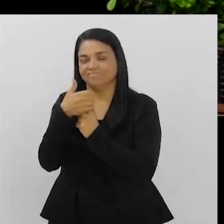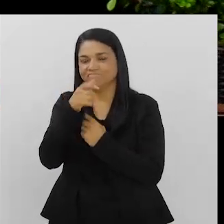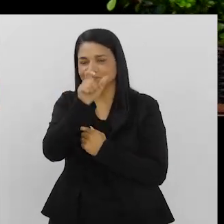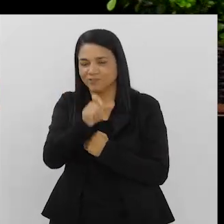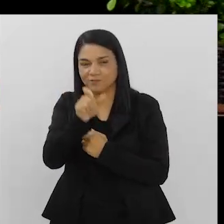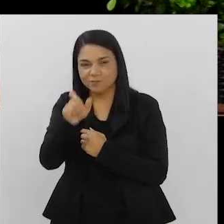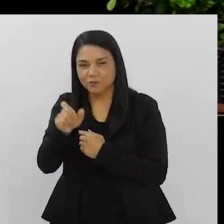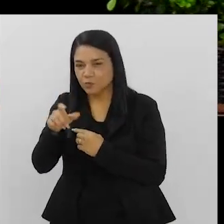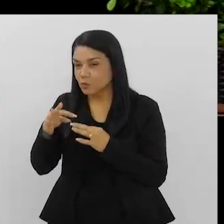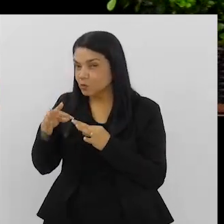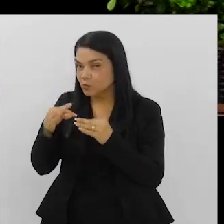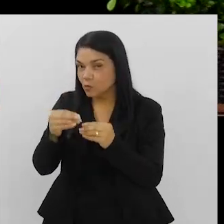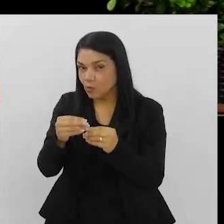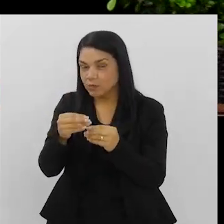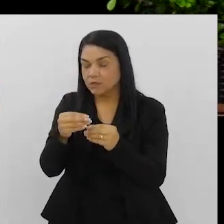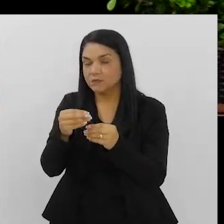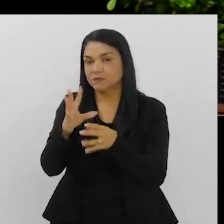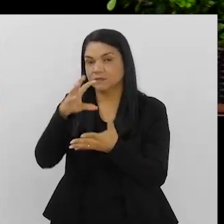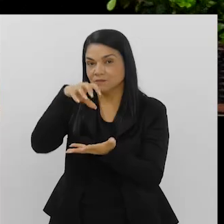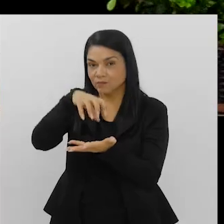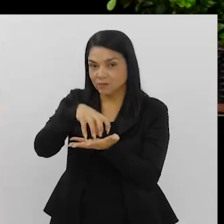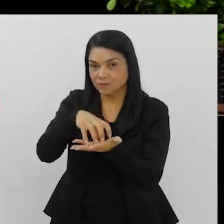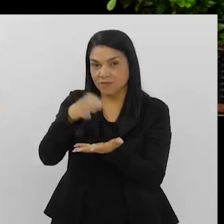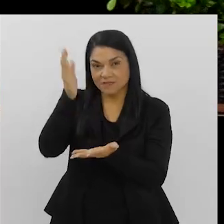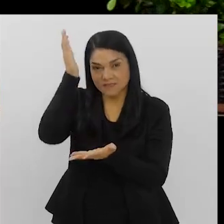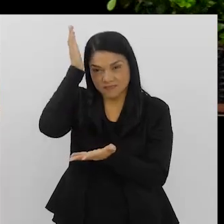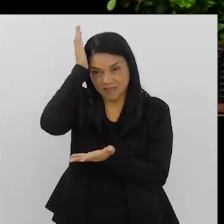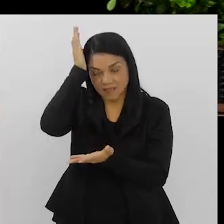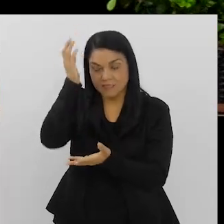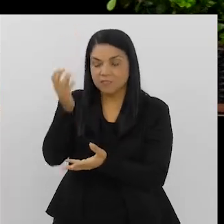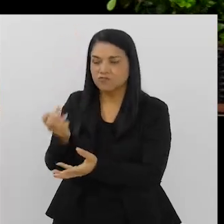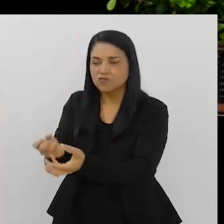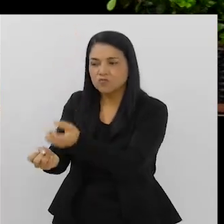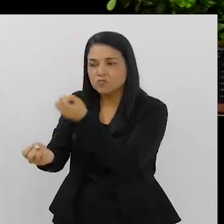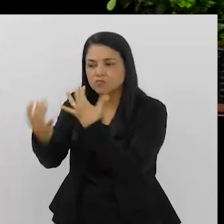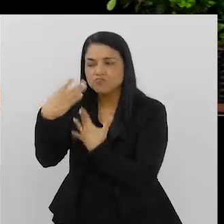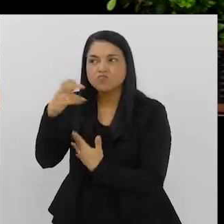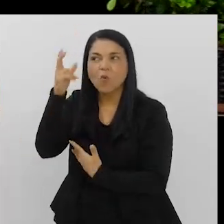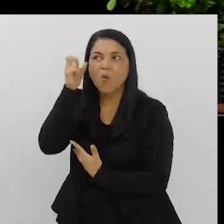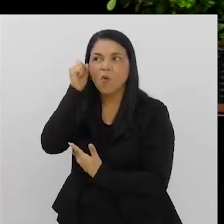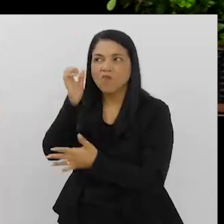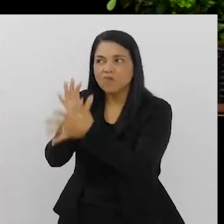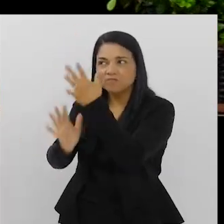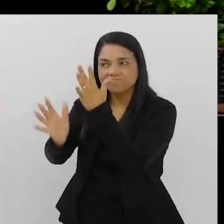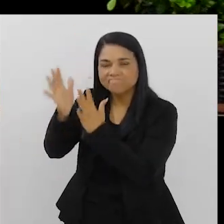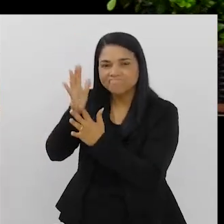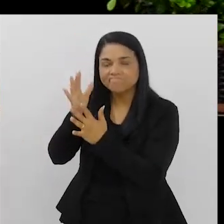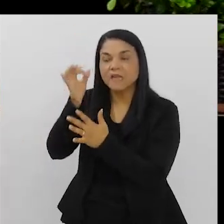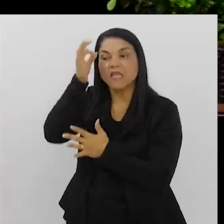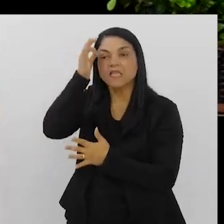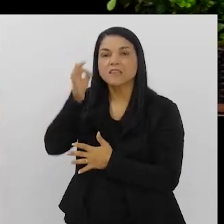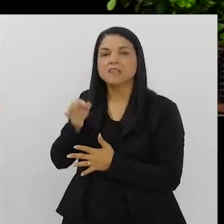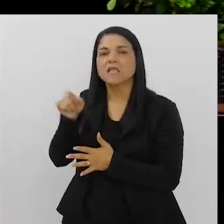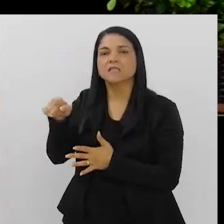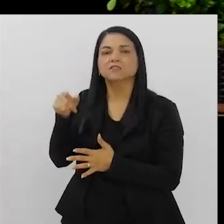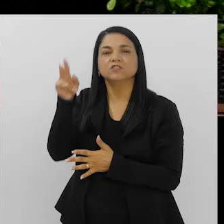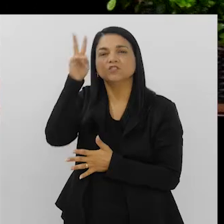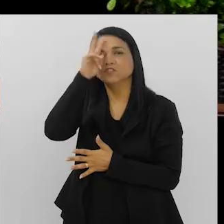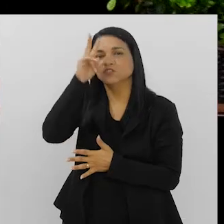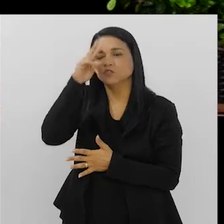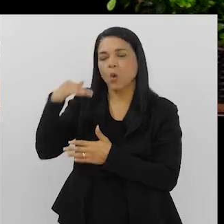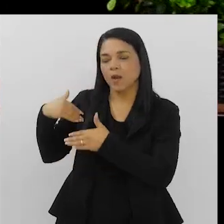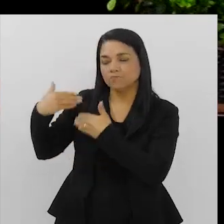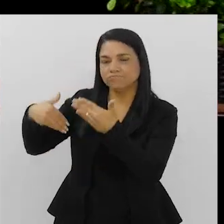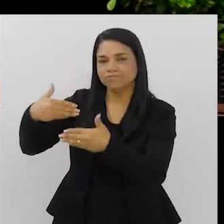as pessoas que chegam à unidade SESC, elas são ouvidas, né? E a gente tenta entender um pouquinho da